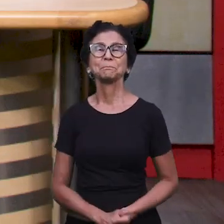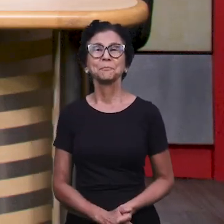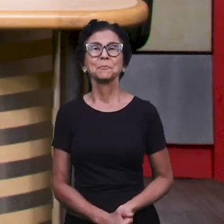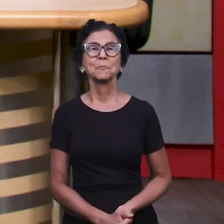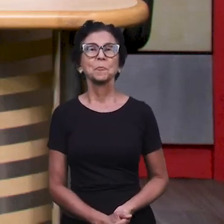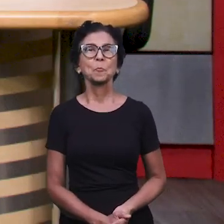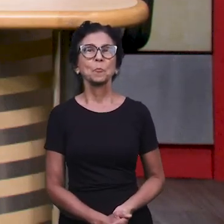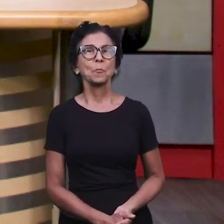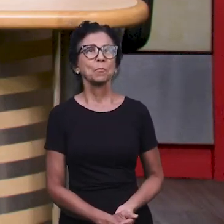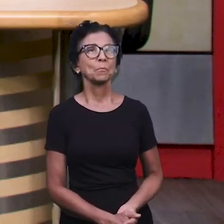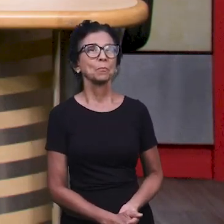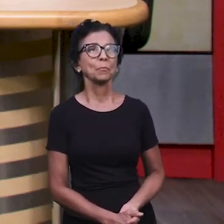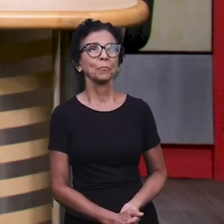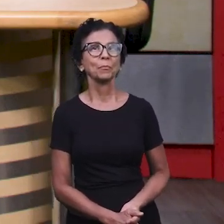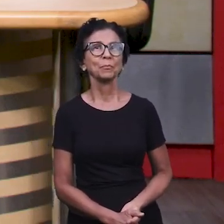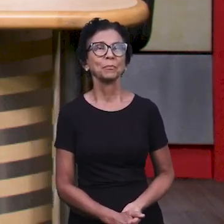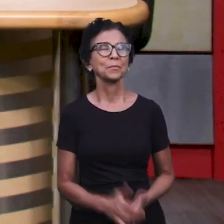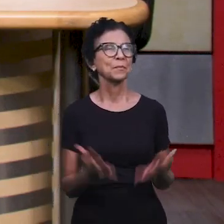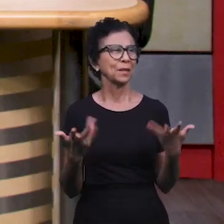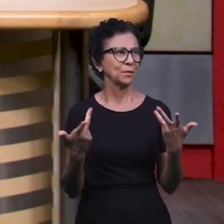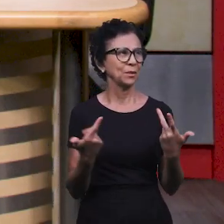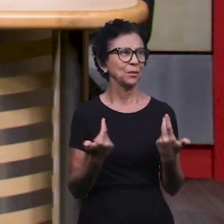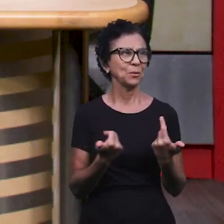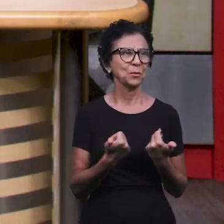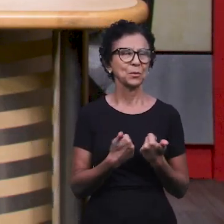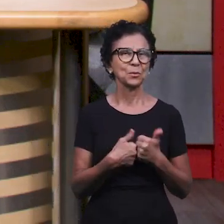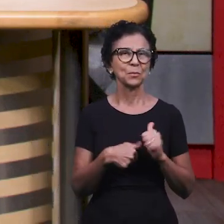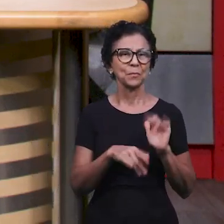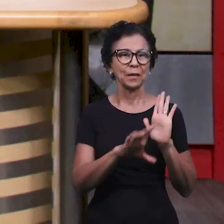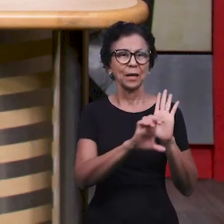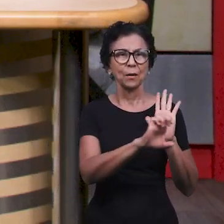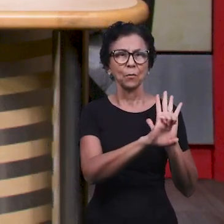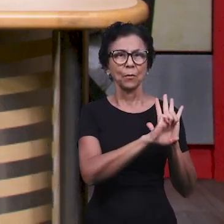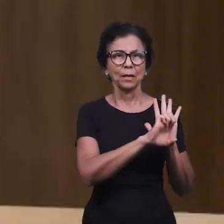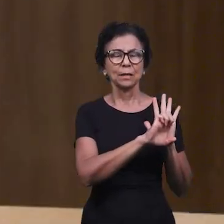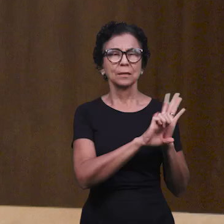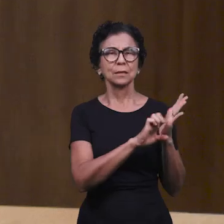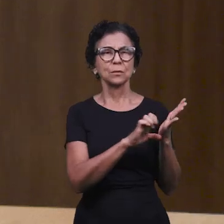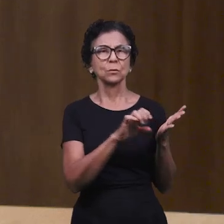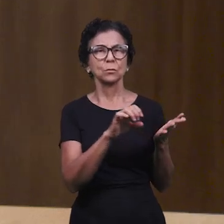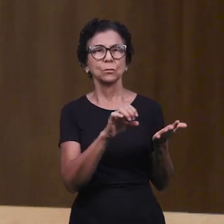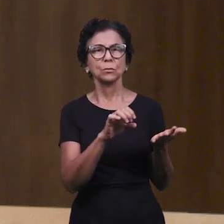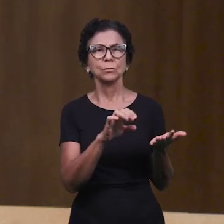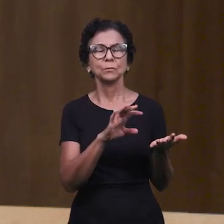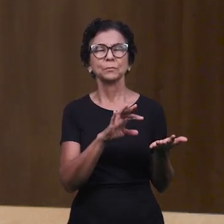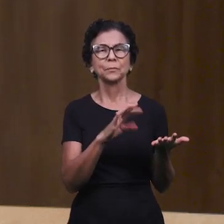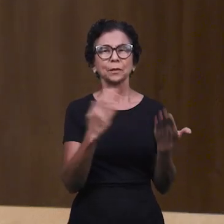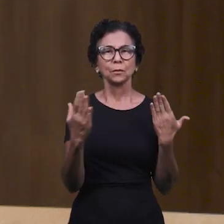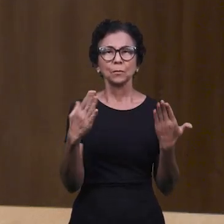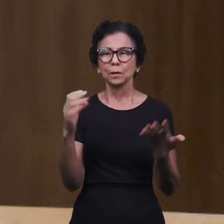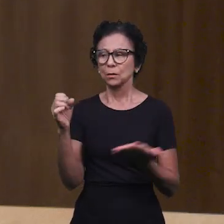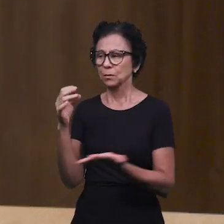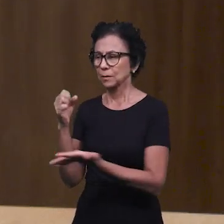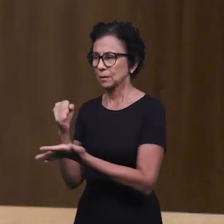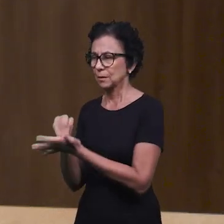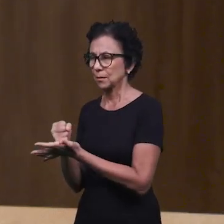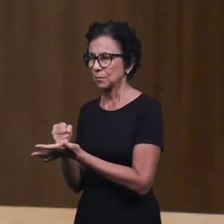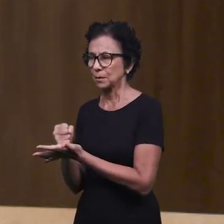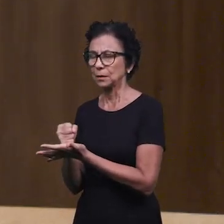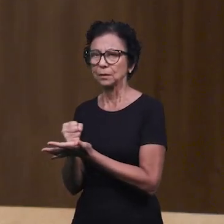Êxodo para o Novo Testamento, para nós hoje, e a gente circula e glorifica o Senhor pelos